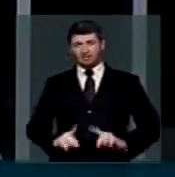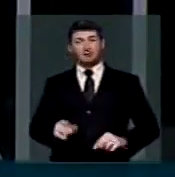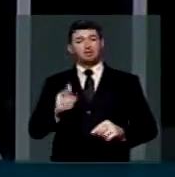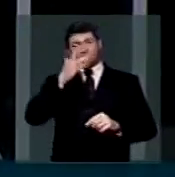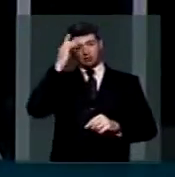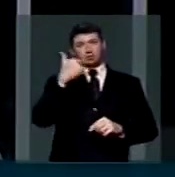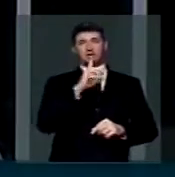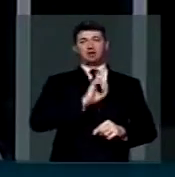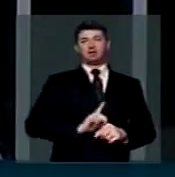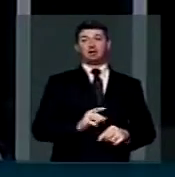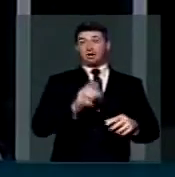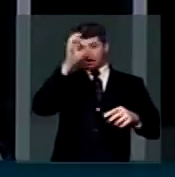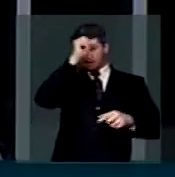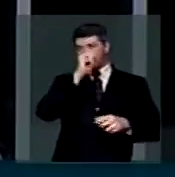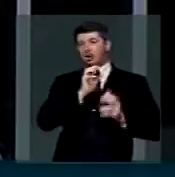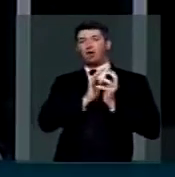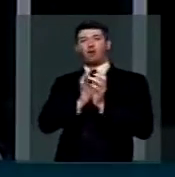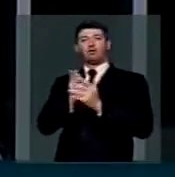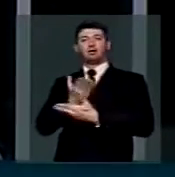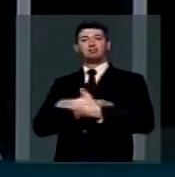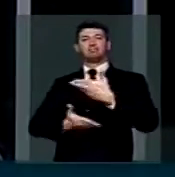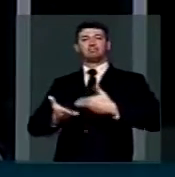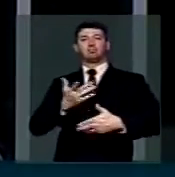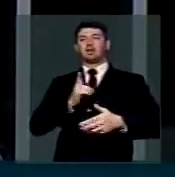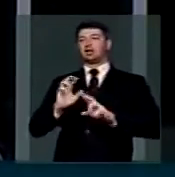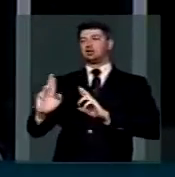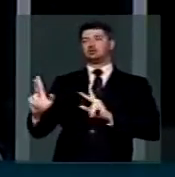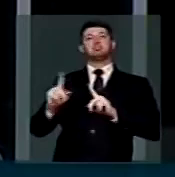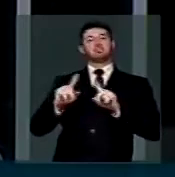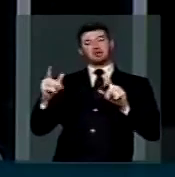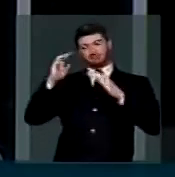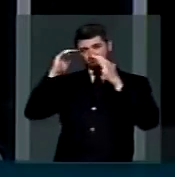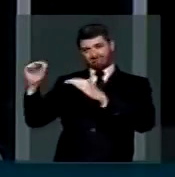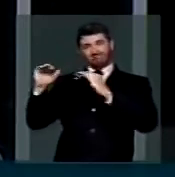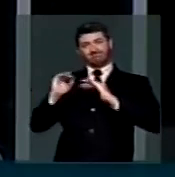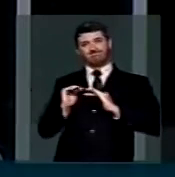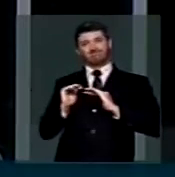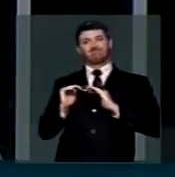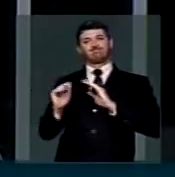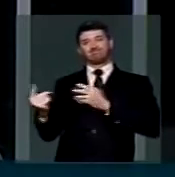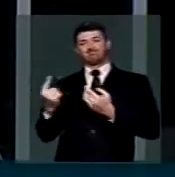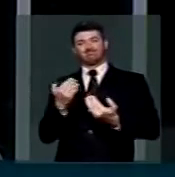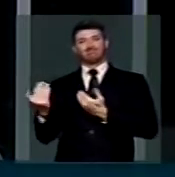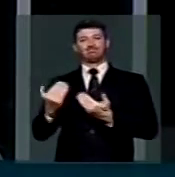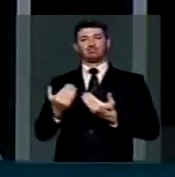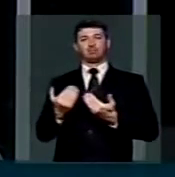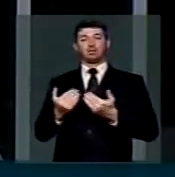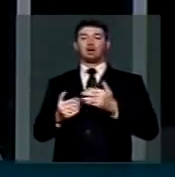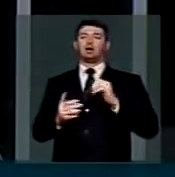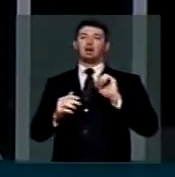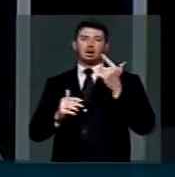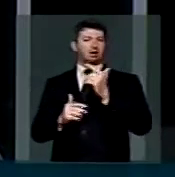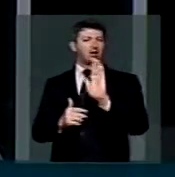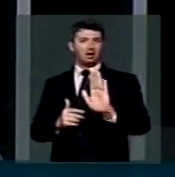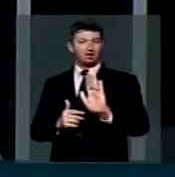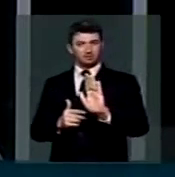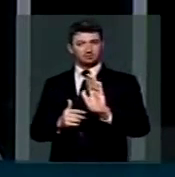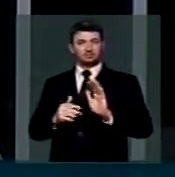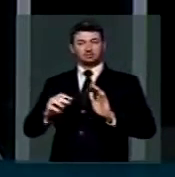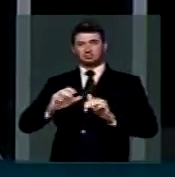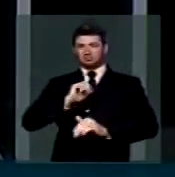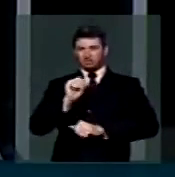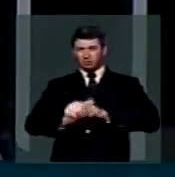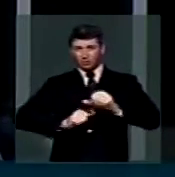colegas que aprendem a conviver com a diferença. É evidente, senhor presidente, que esta